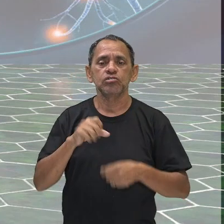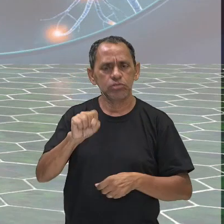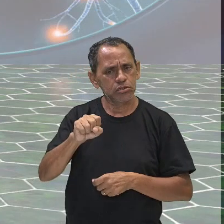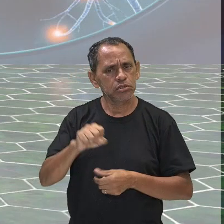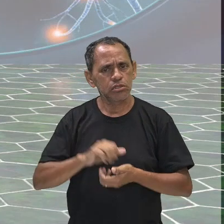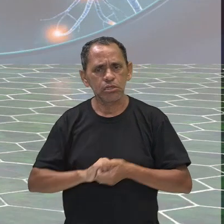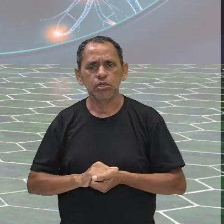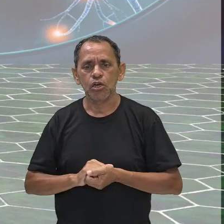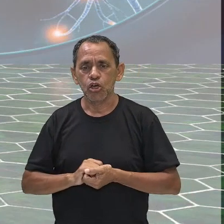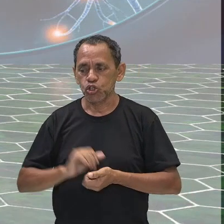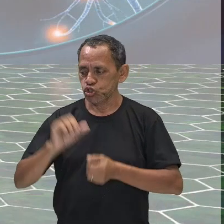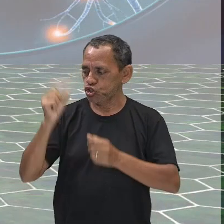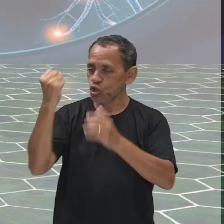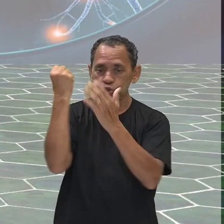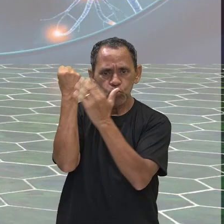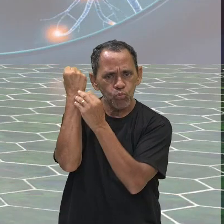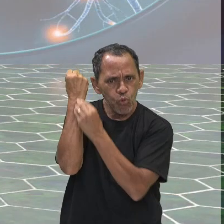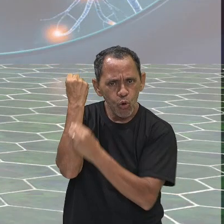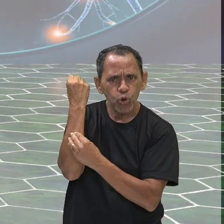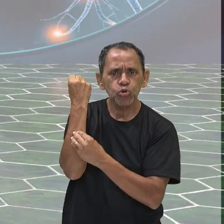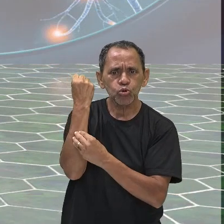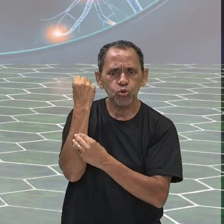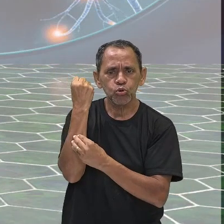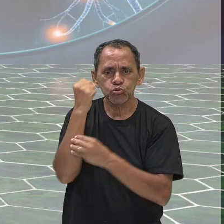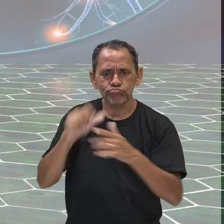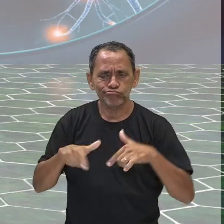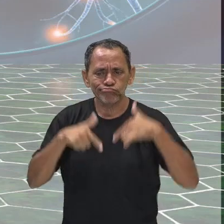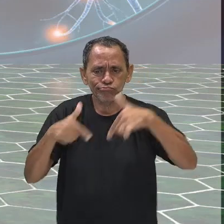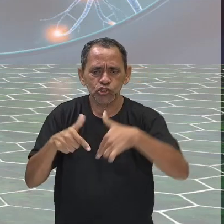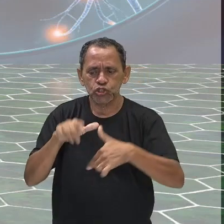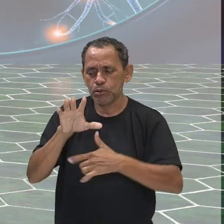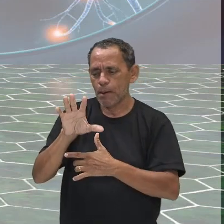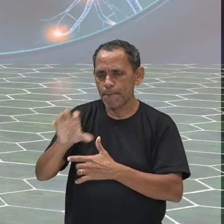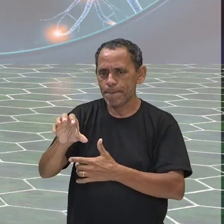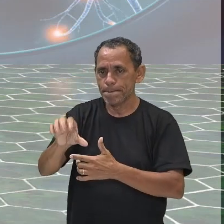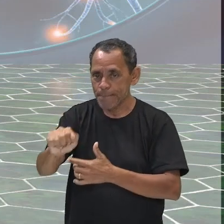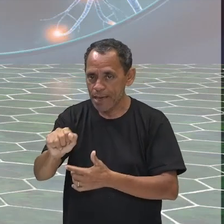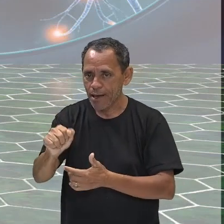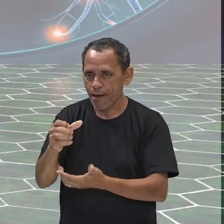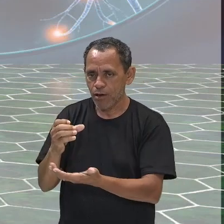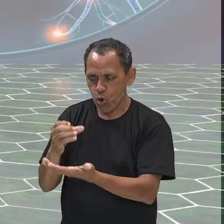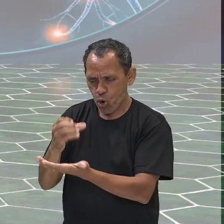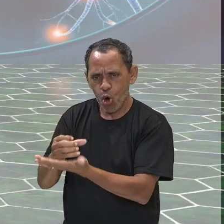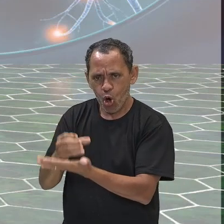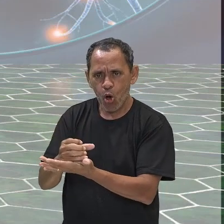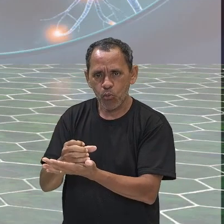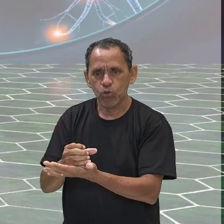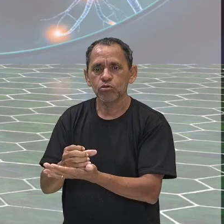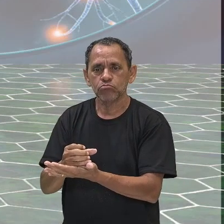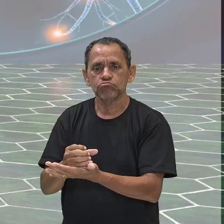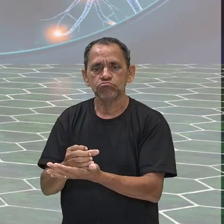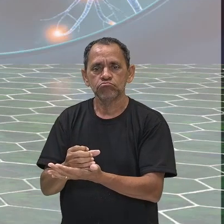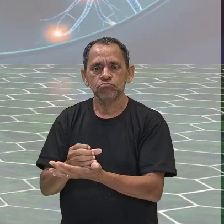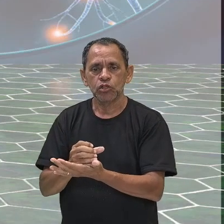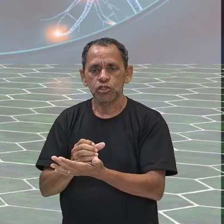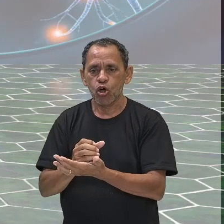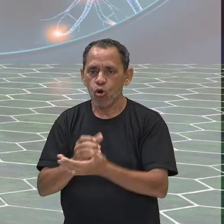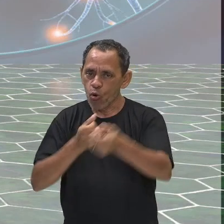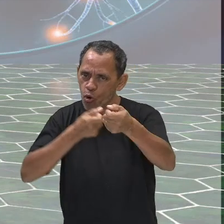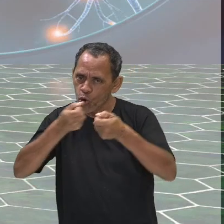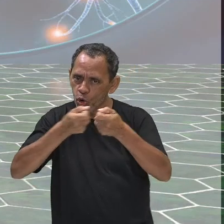estar agindo para poder pegar um copo. Então, ali tem o comando voluntário ali